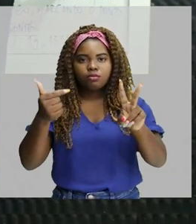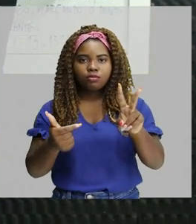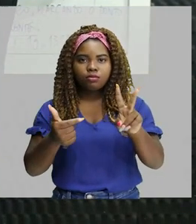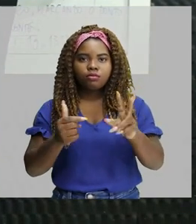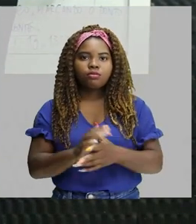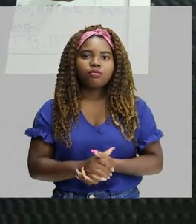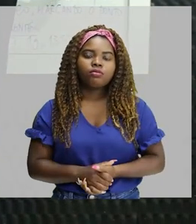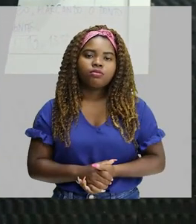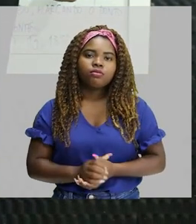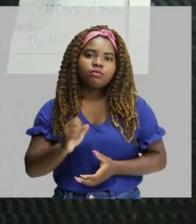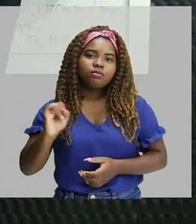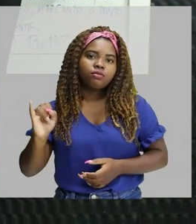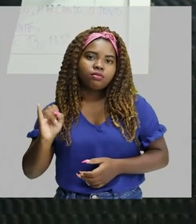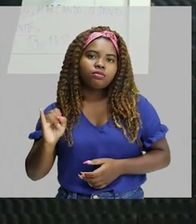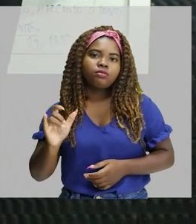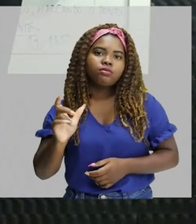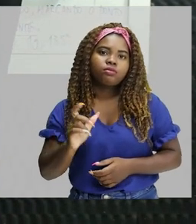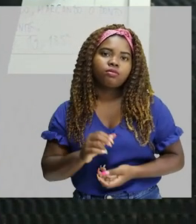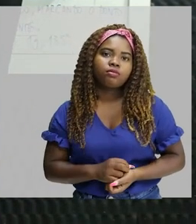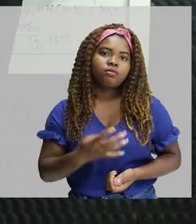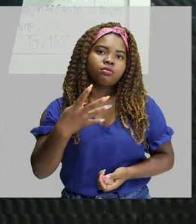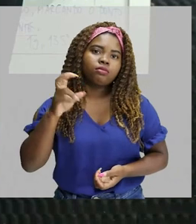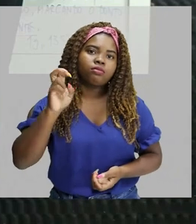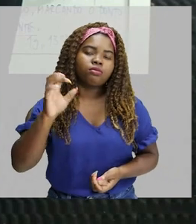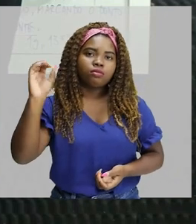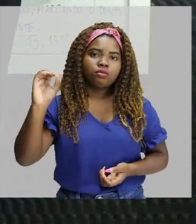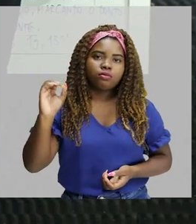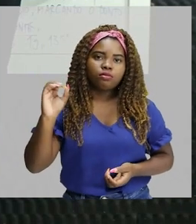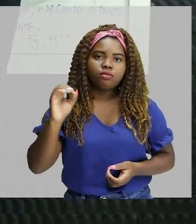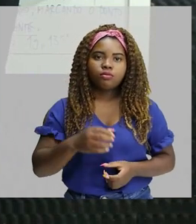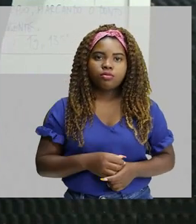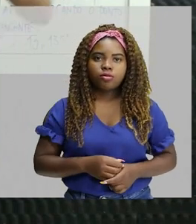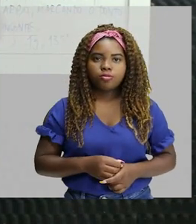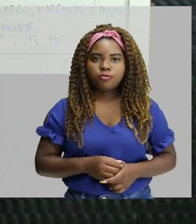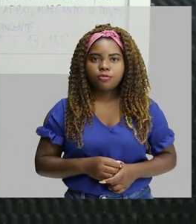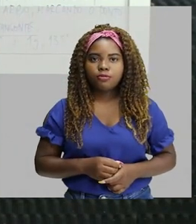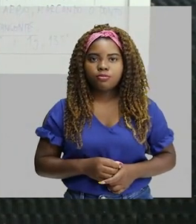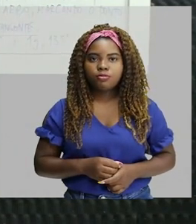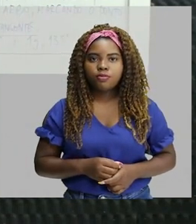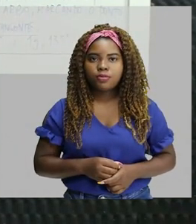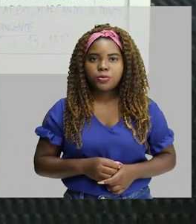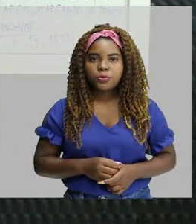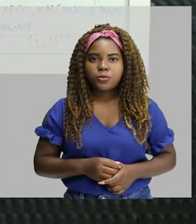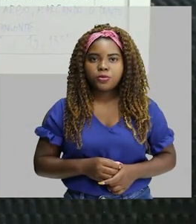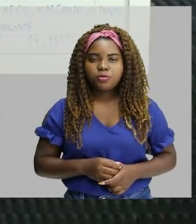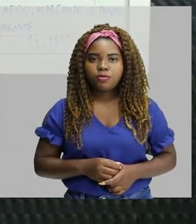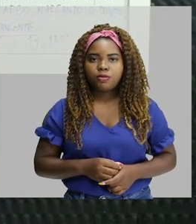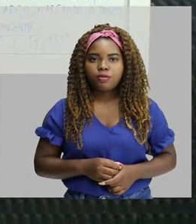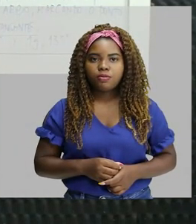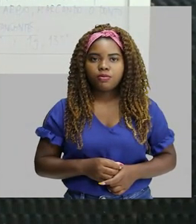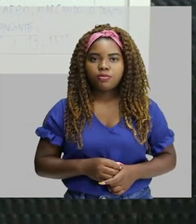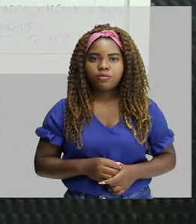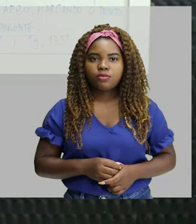você se esse arco aqui for 45º se esse arco aqui for